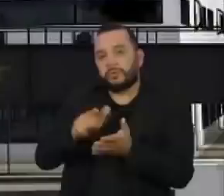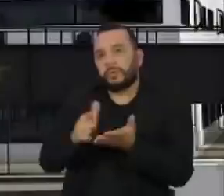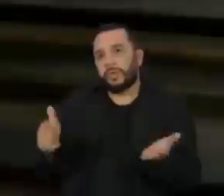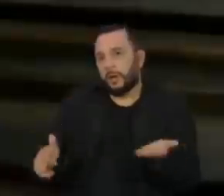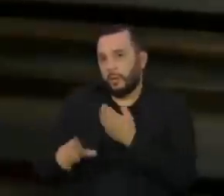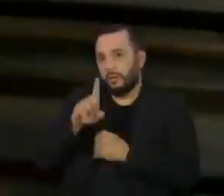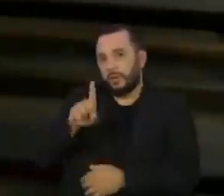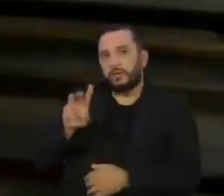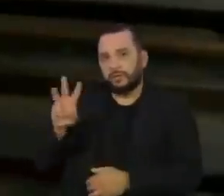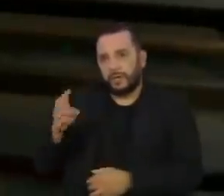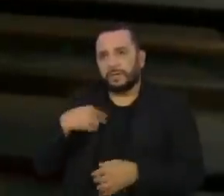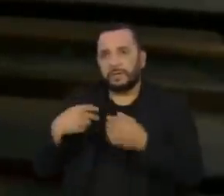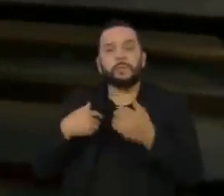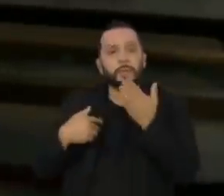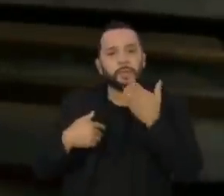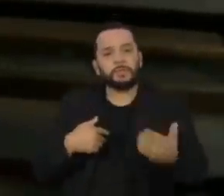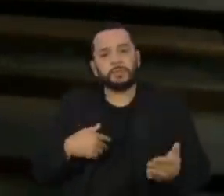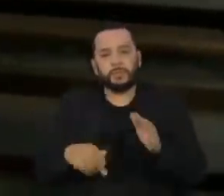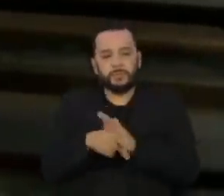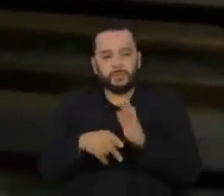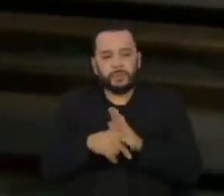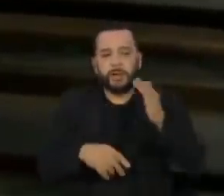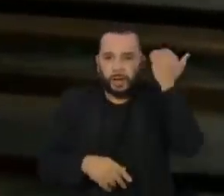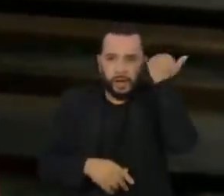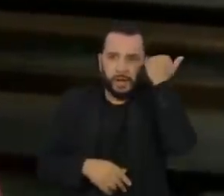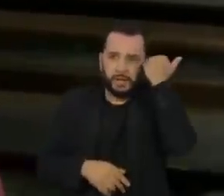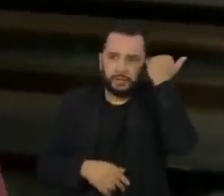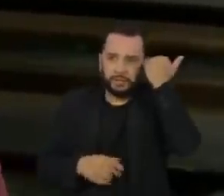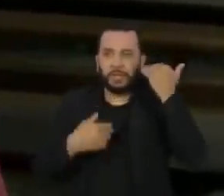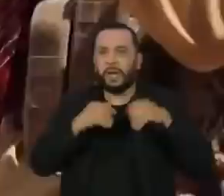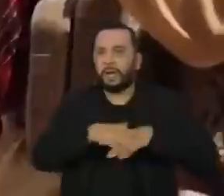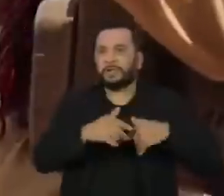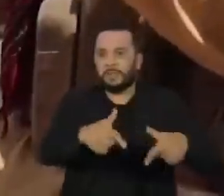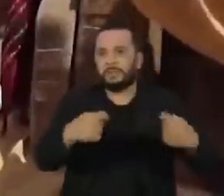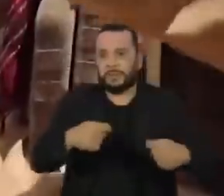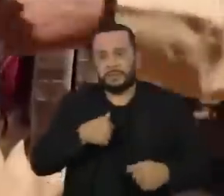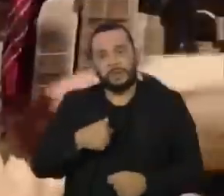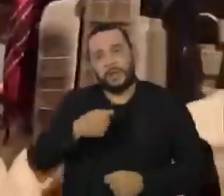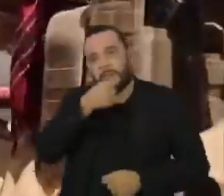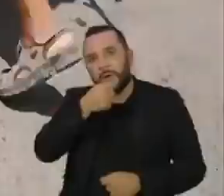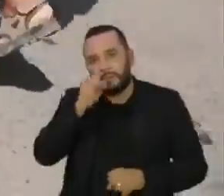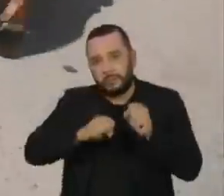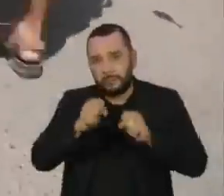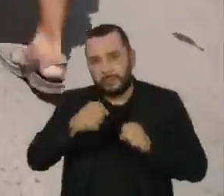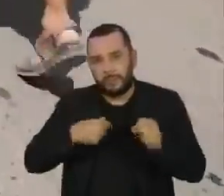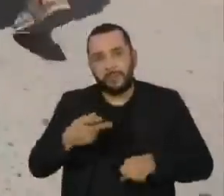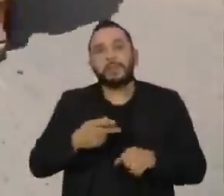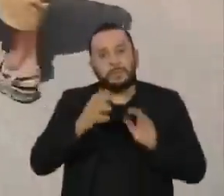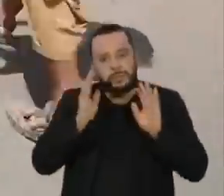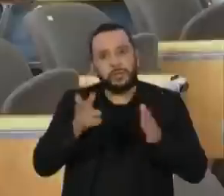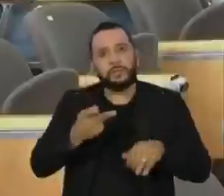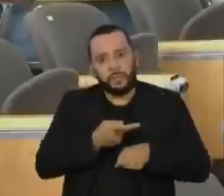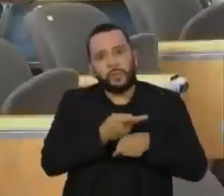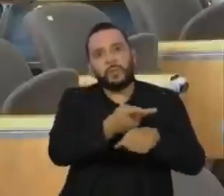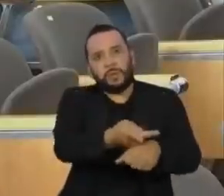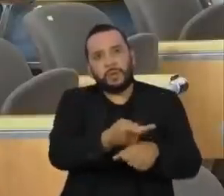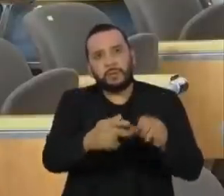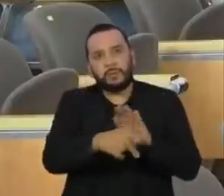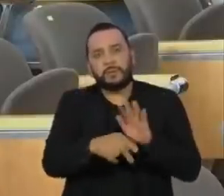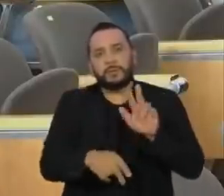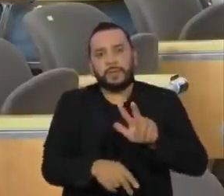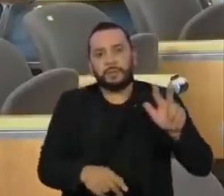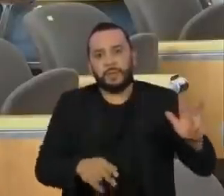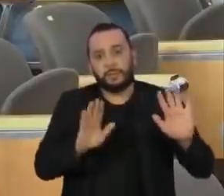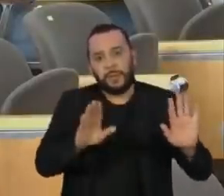providências urgentes do governo de Angela Merkel um repórter da empresa que trabalhou no Afeganistão foi procurado agora pelo Talibã mas